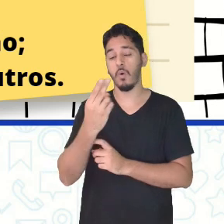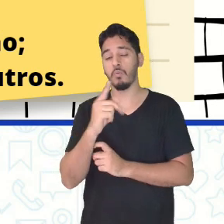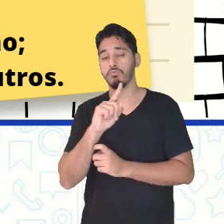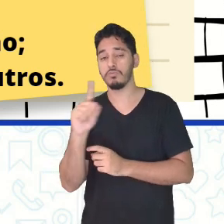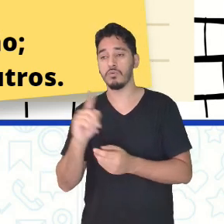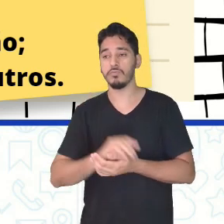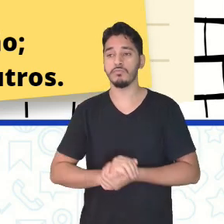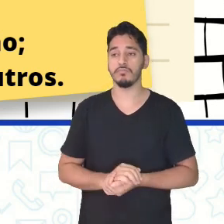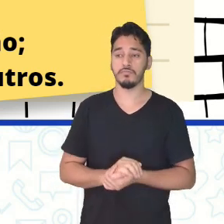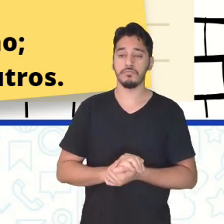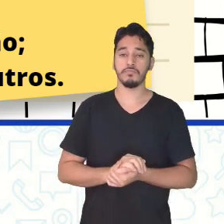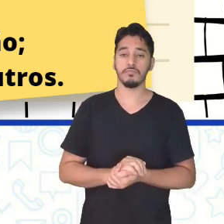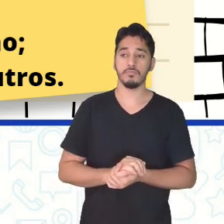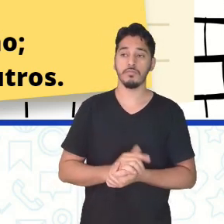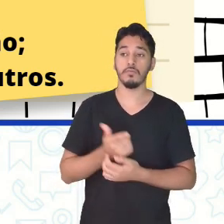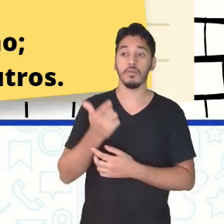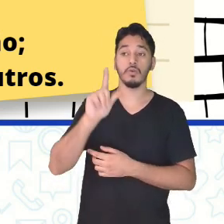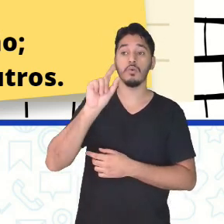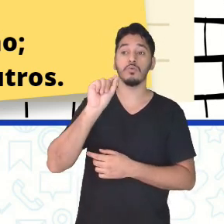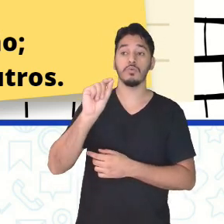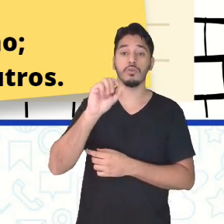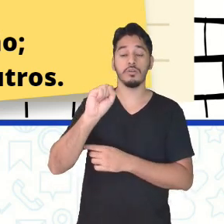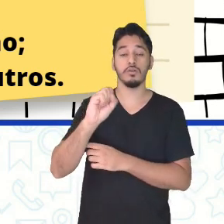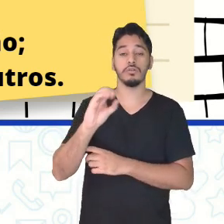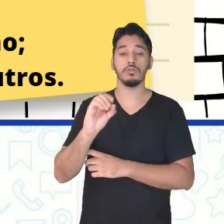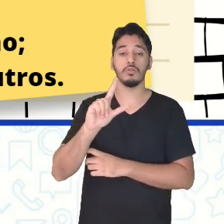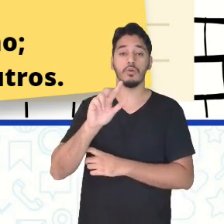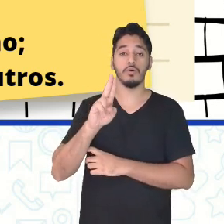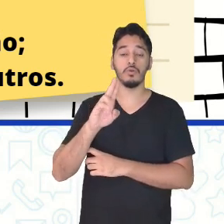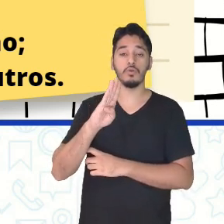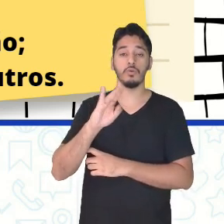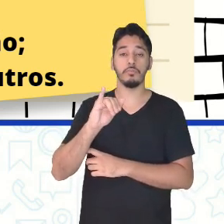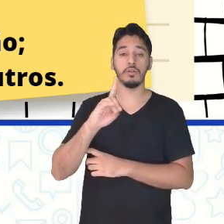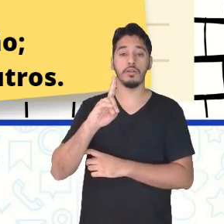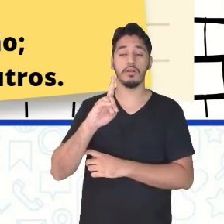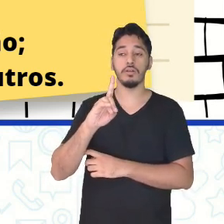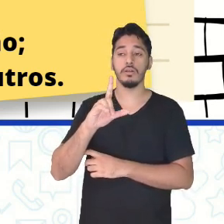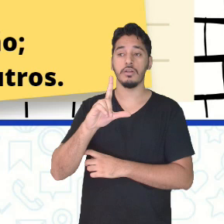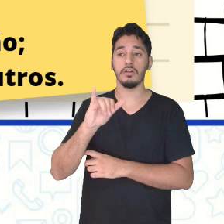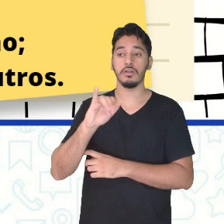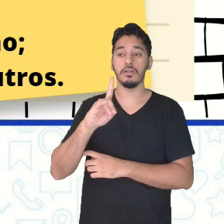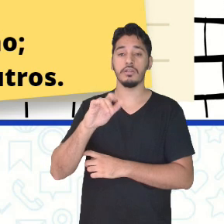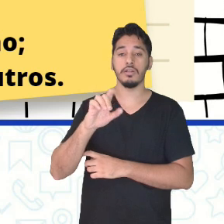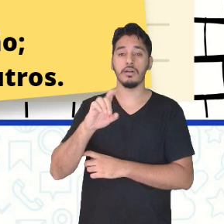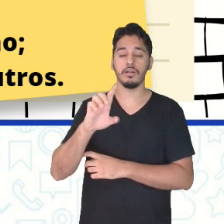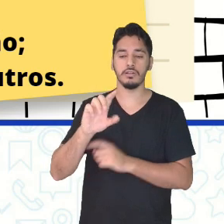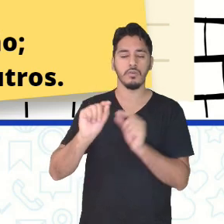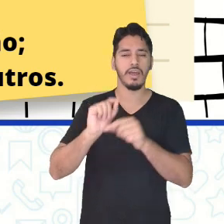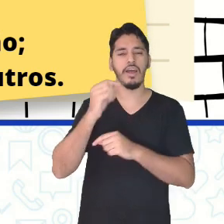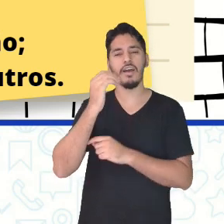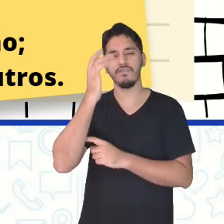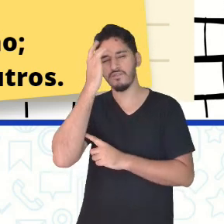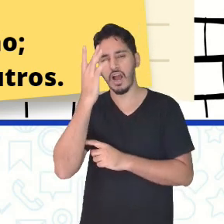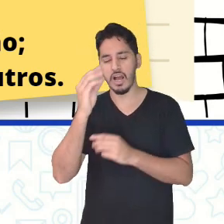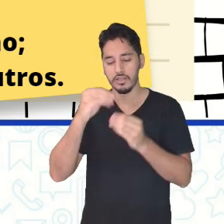substância. E outro seria a solubilidade. Ela vai ser dissolvida? Ela é fácil de se dissolver na água ou em